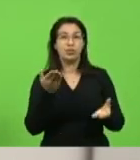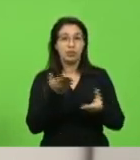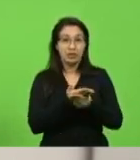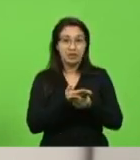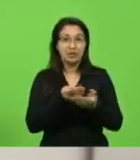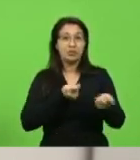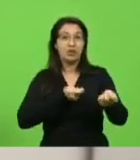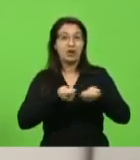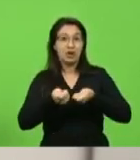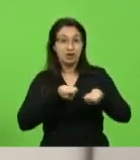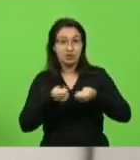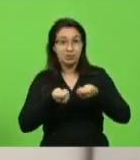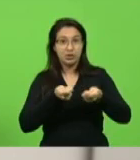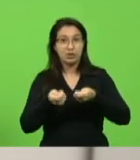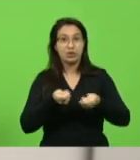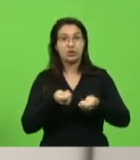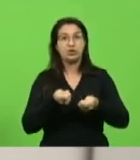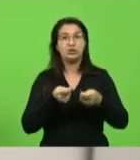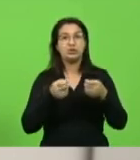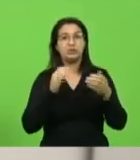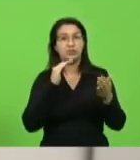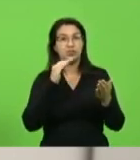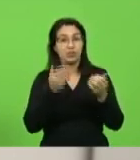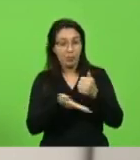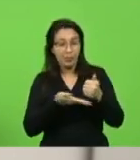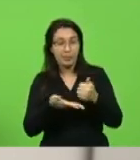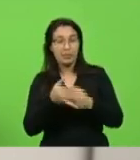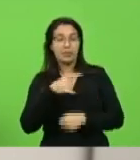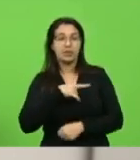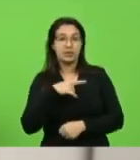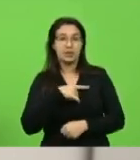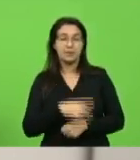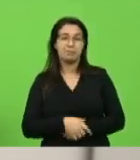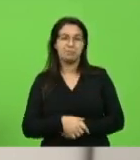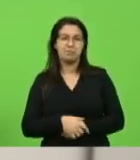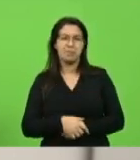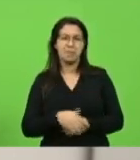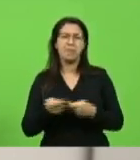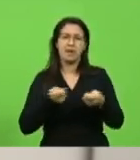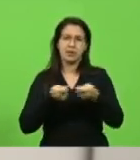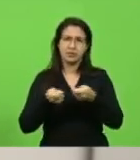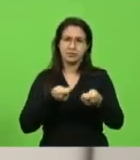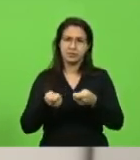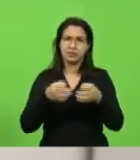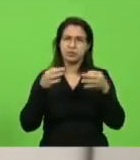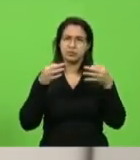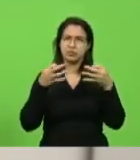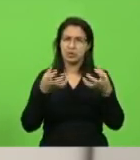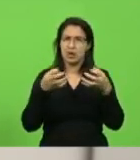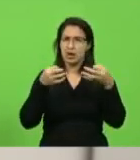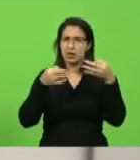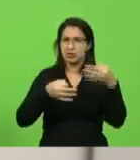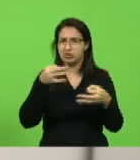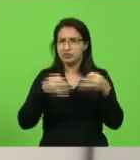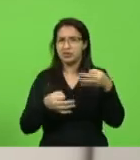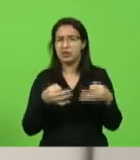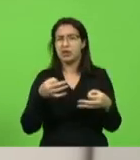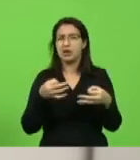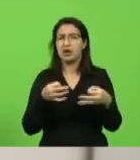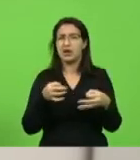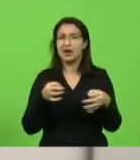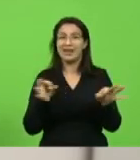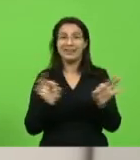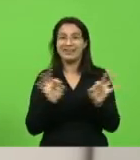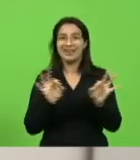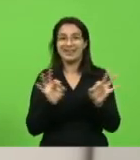que o justifique. Esse procedimento administrativo de justificação, no presente caso, nunca